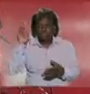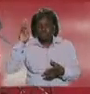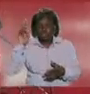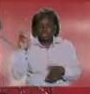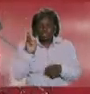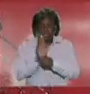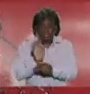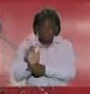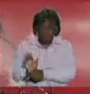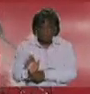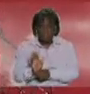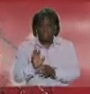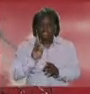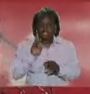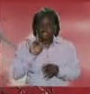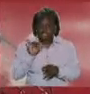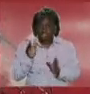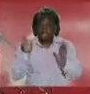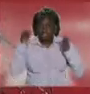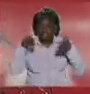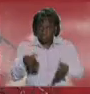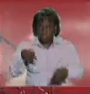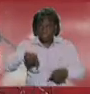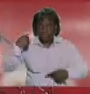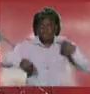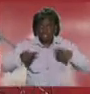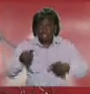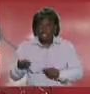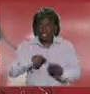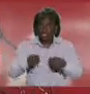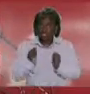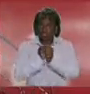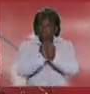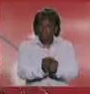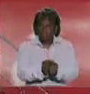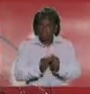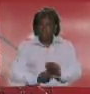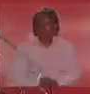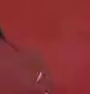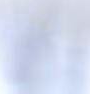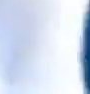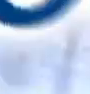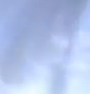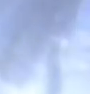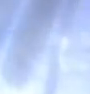atores do sistema no próximo bloco. Rio em Foco aqui, política e economia caminham juntas.